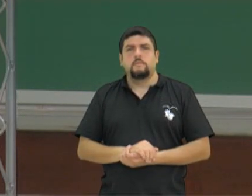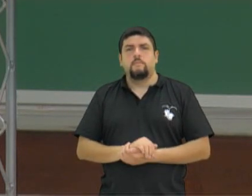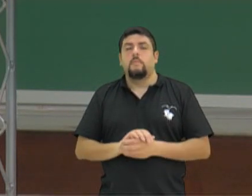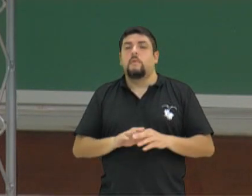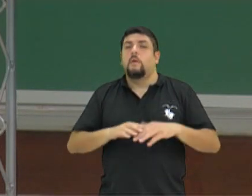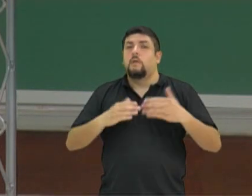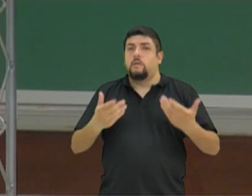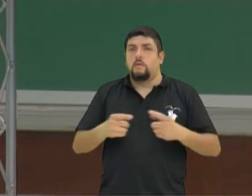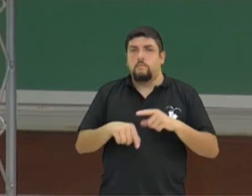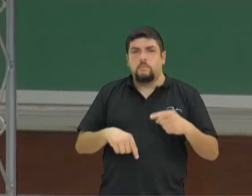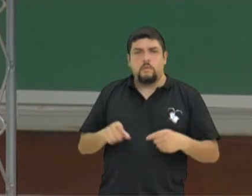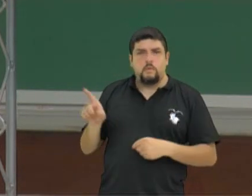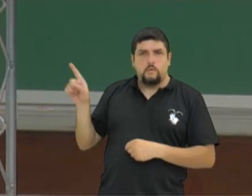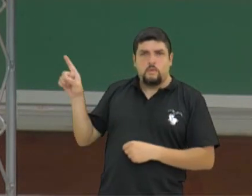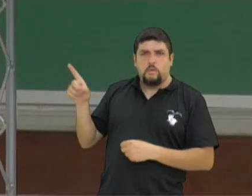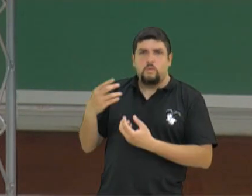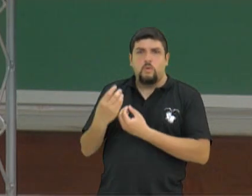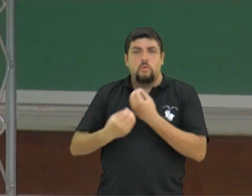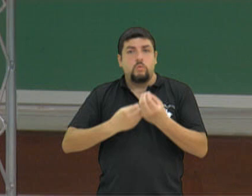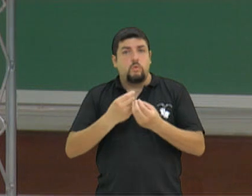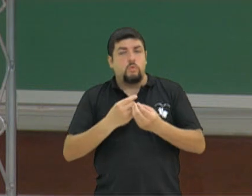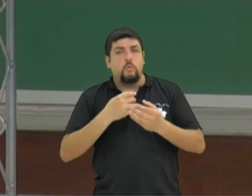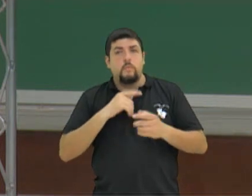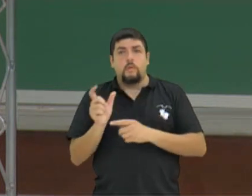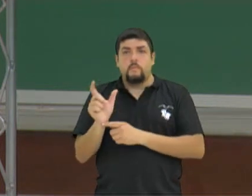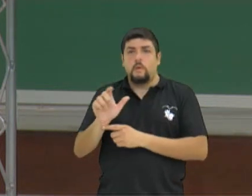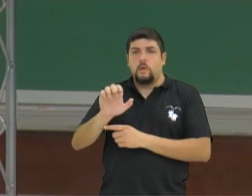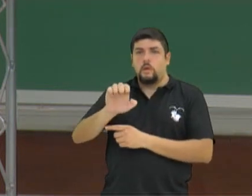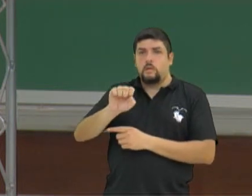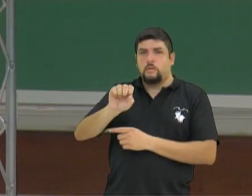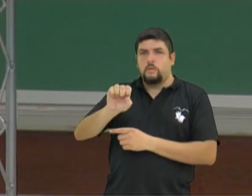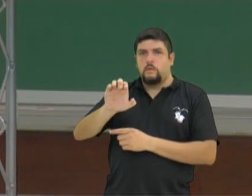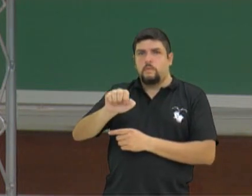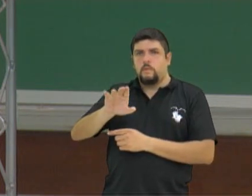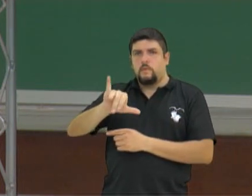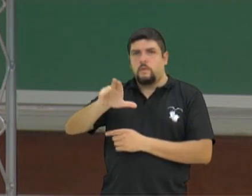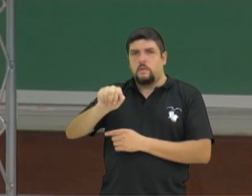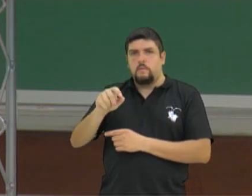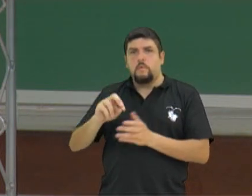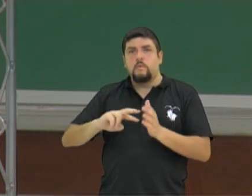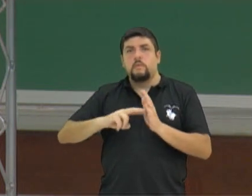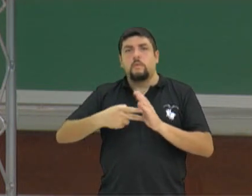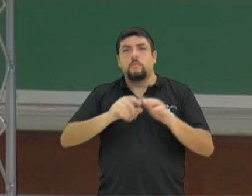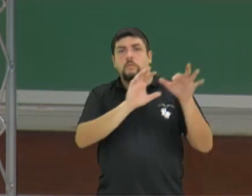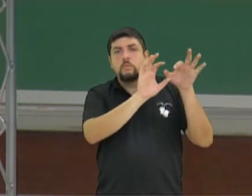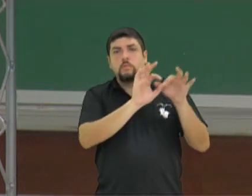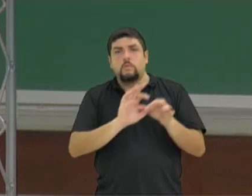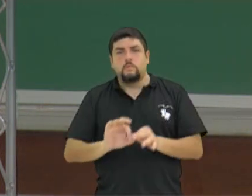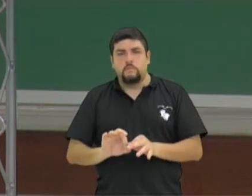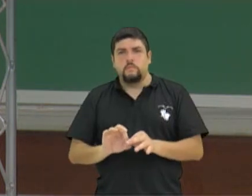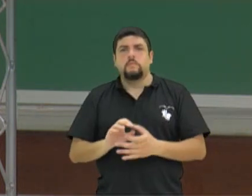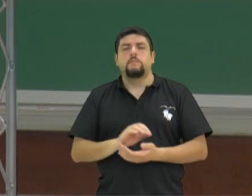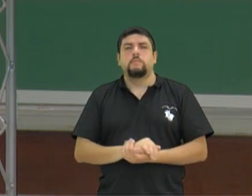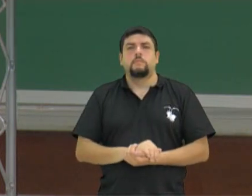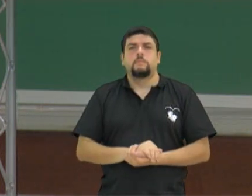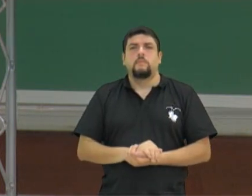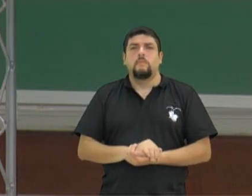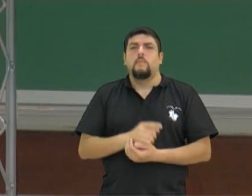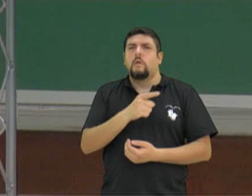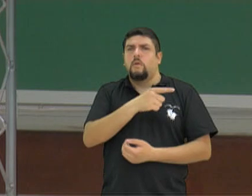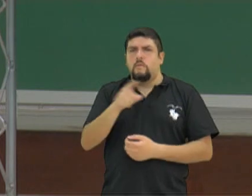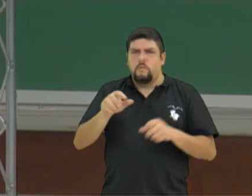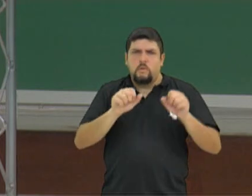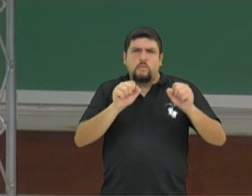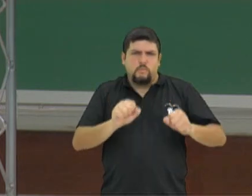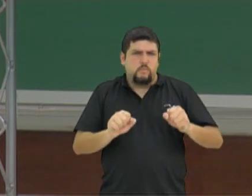tem uma definição apropriada para a palavra essência dentro desse contexto, como eu disse para vocês. Né? Vocês podem,